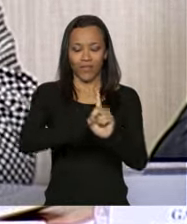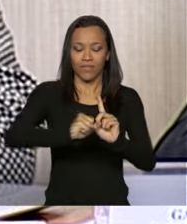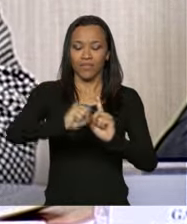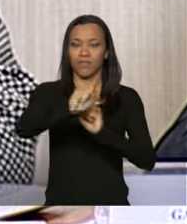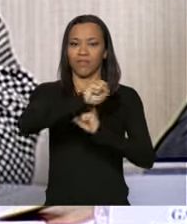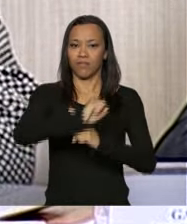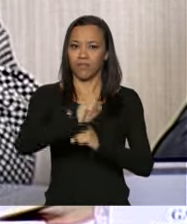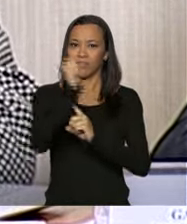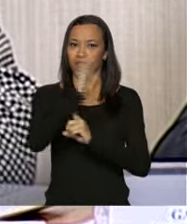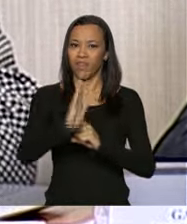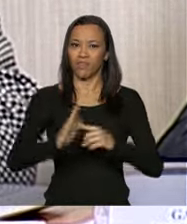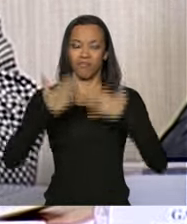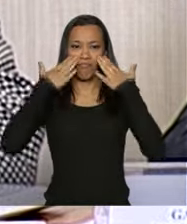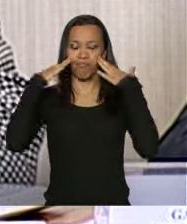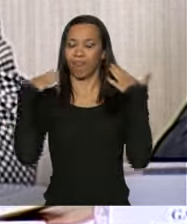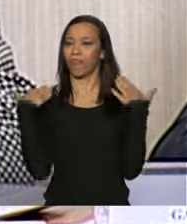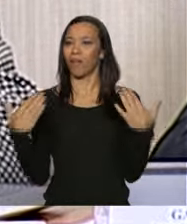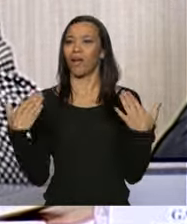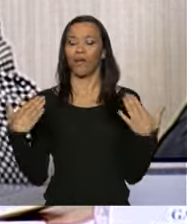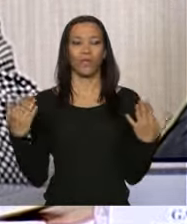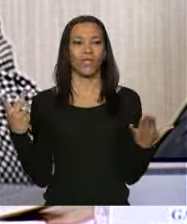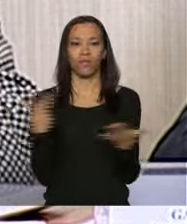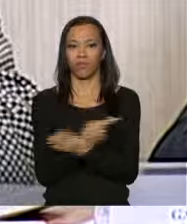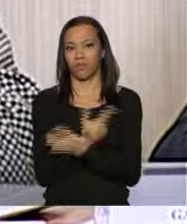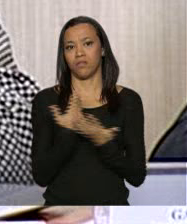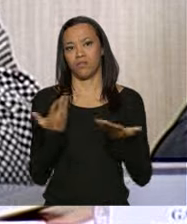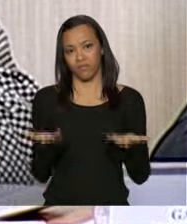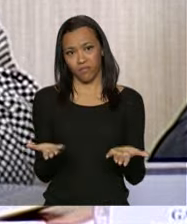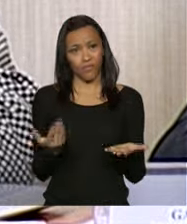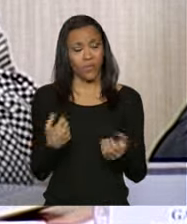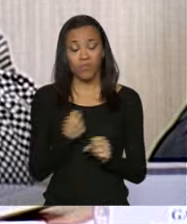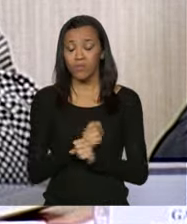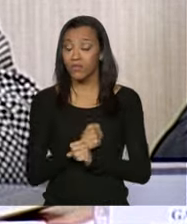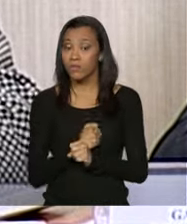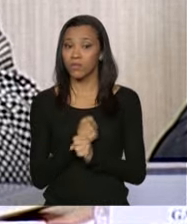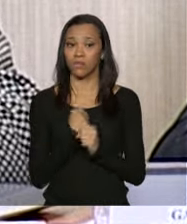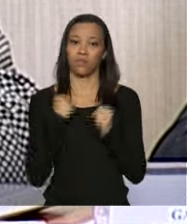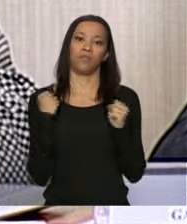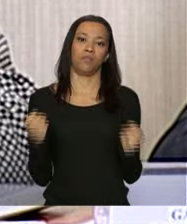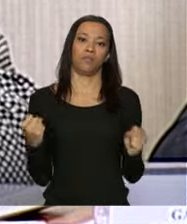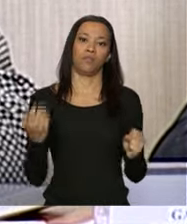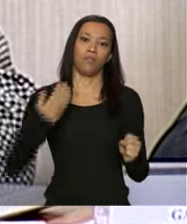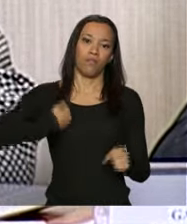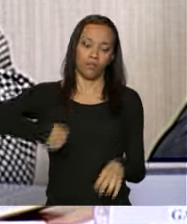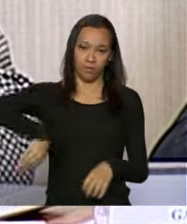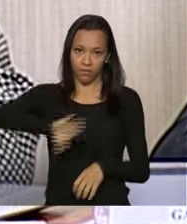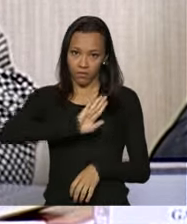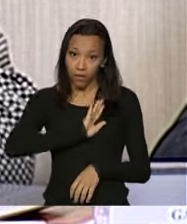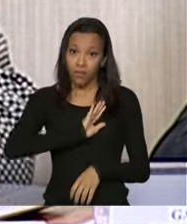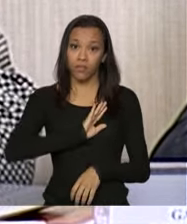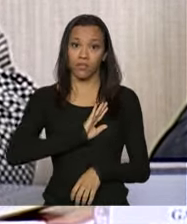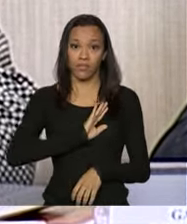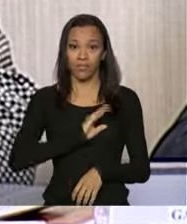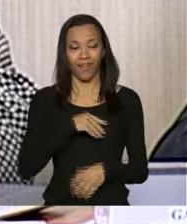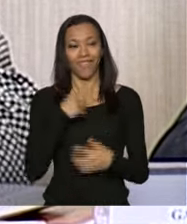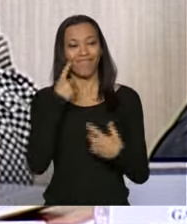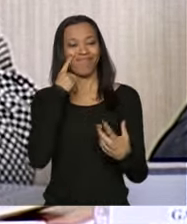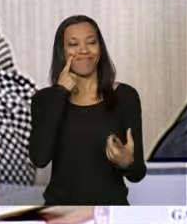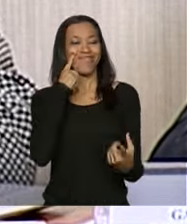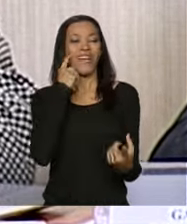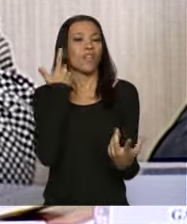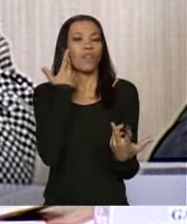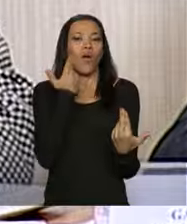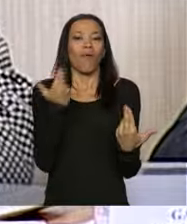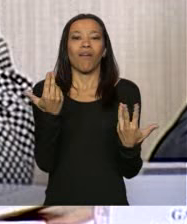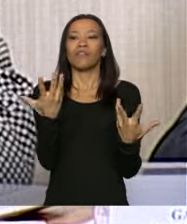de forma escancarada com a barbárie. Não é possível que nós sejamos coniventes com